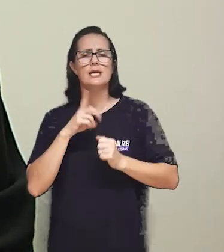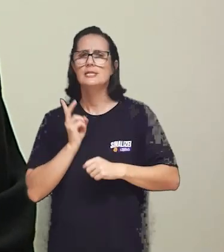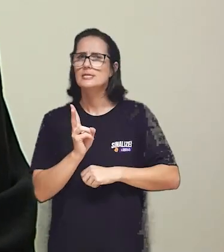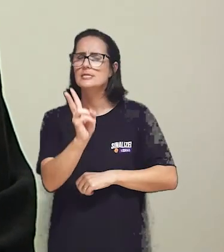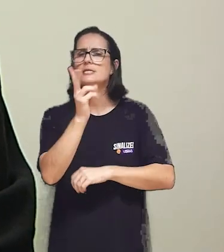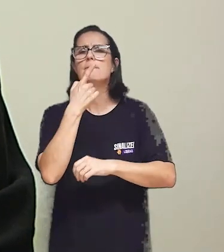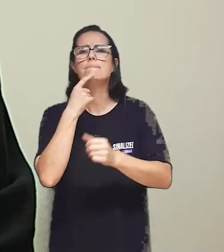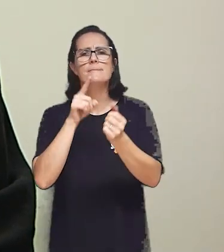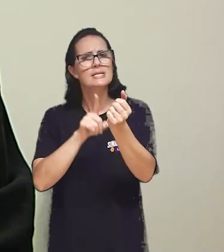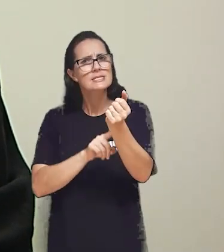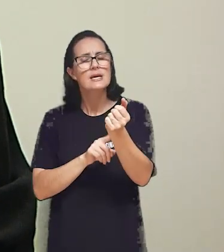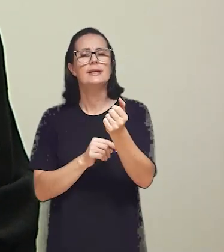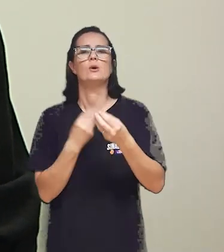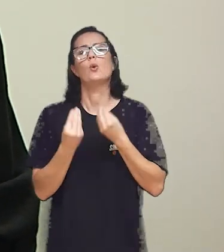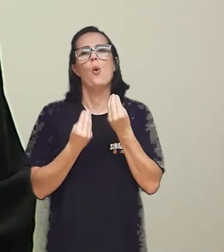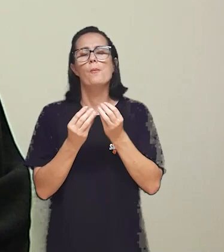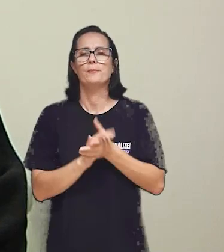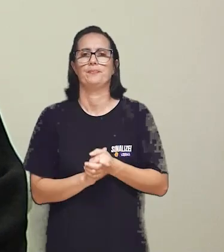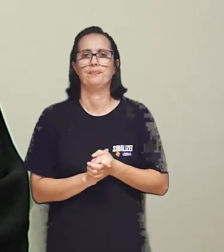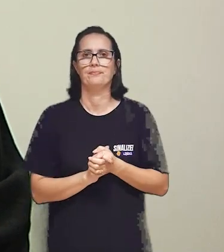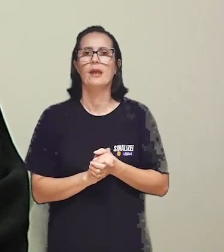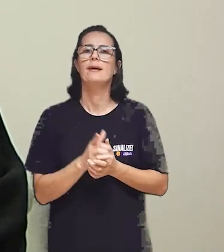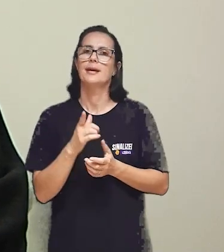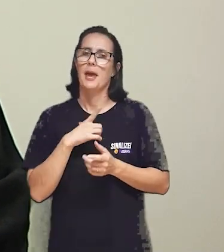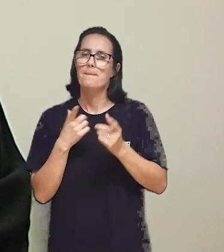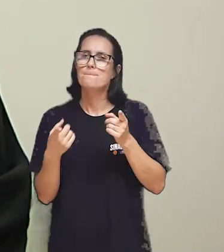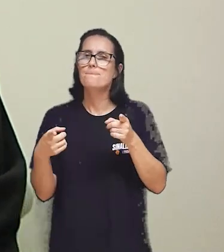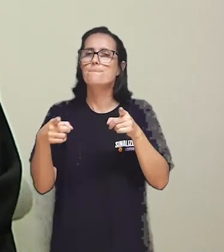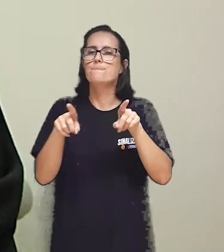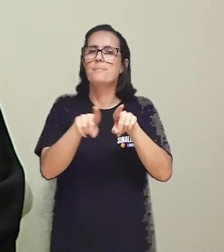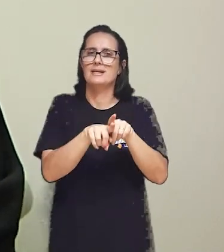de parcerias. Então, a gente consegue